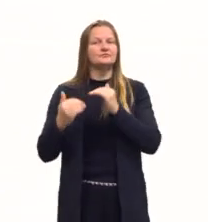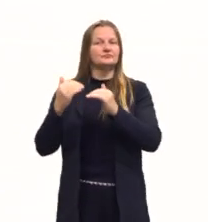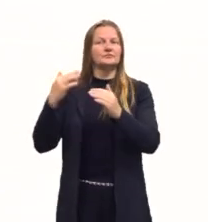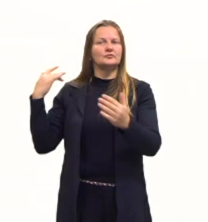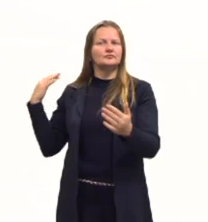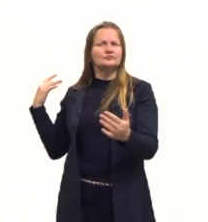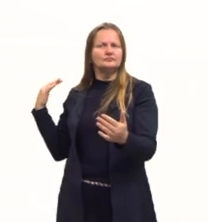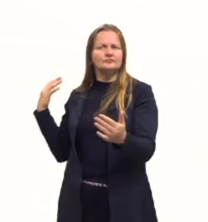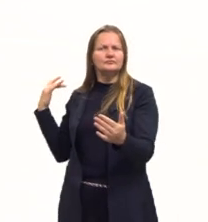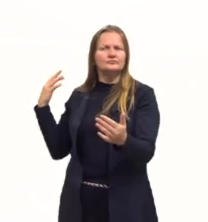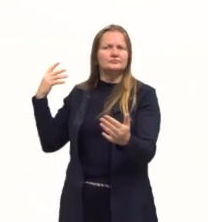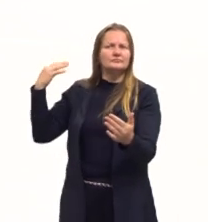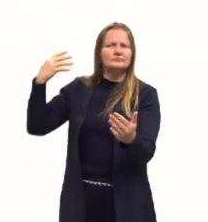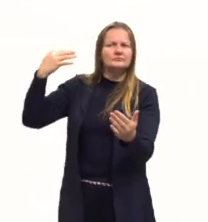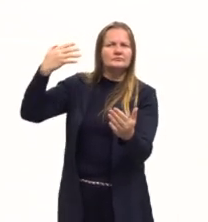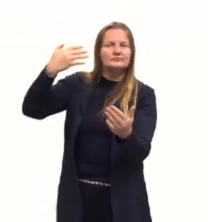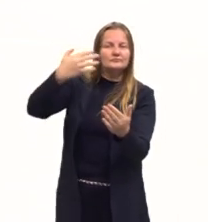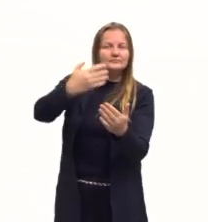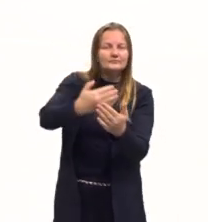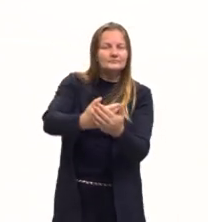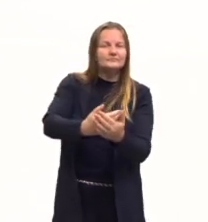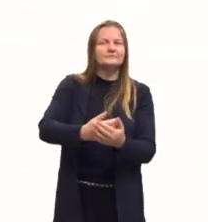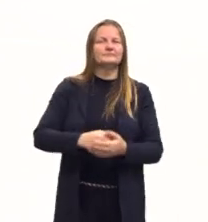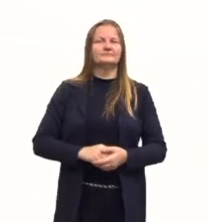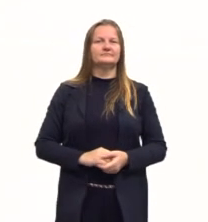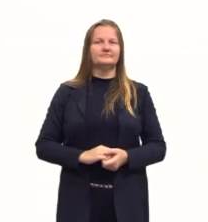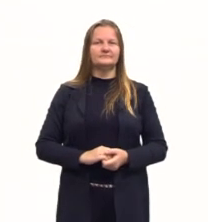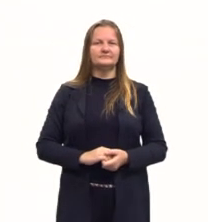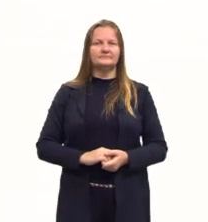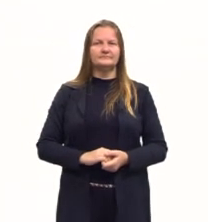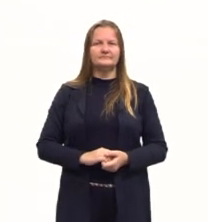originadas ao longo do tempo